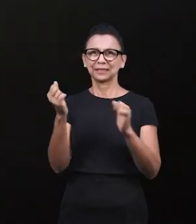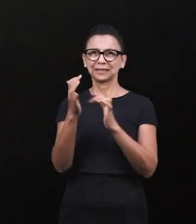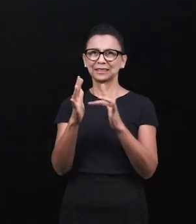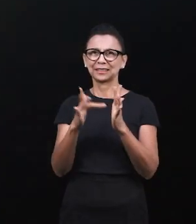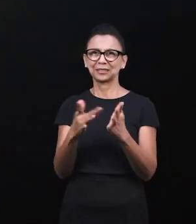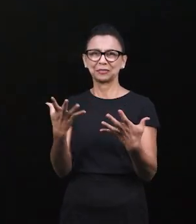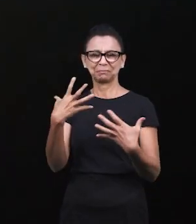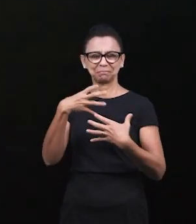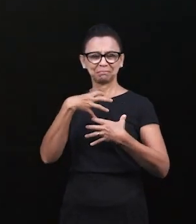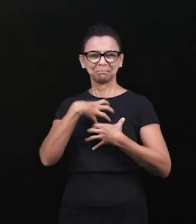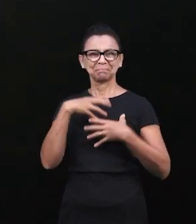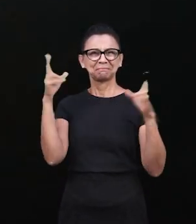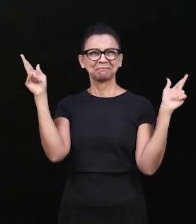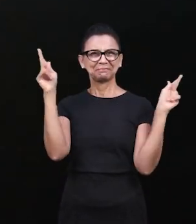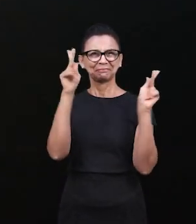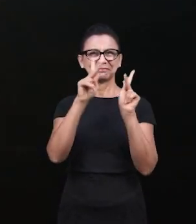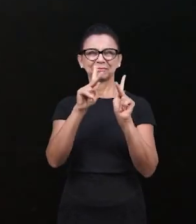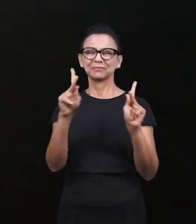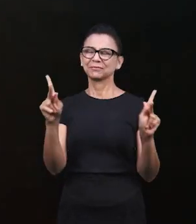demora, em paz